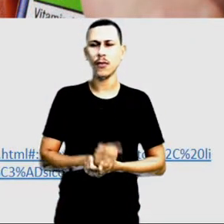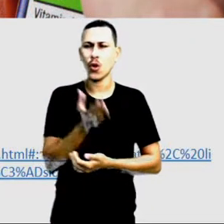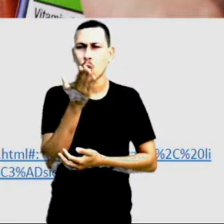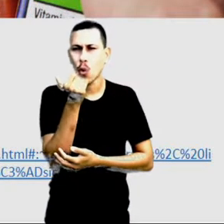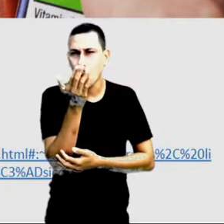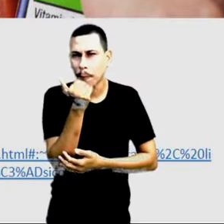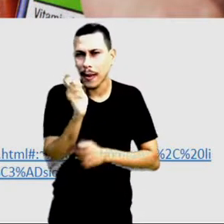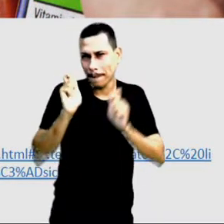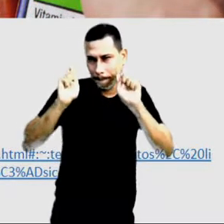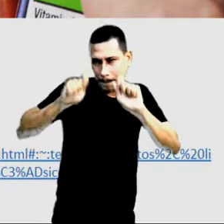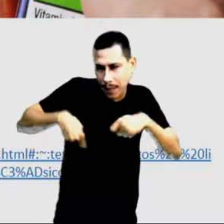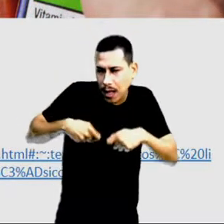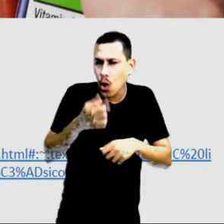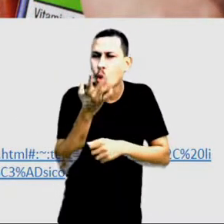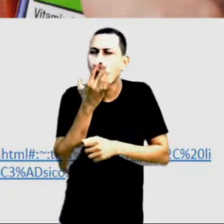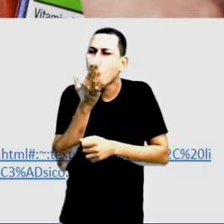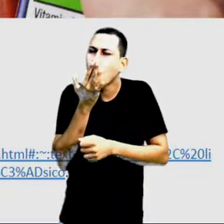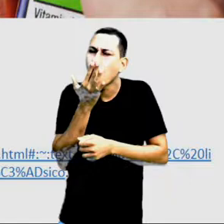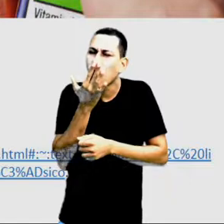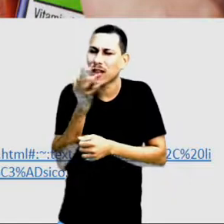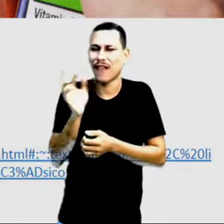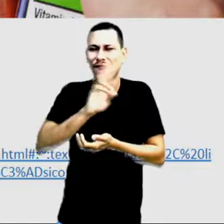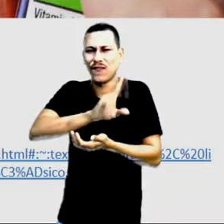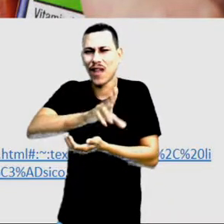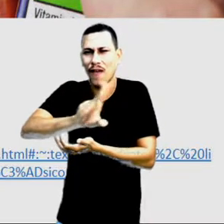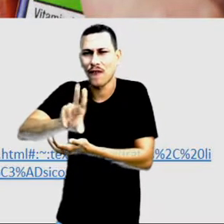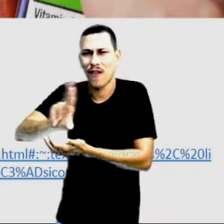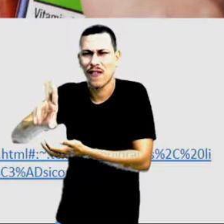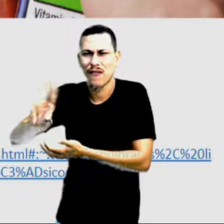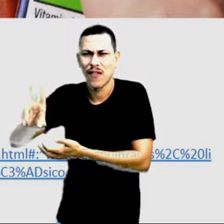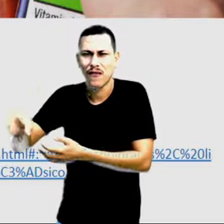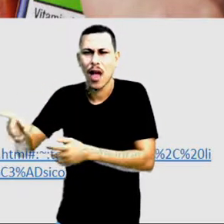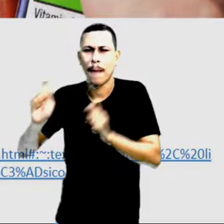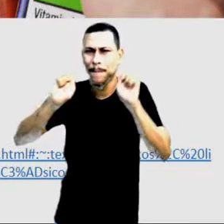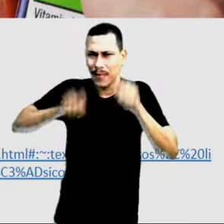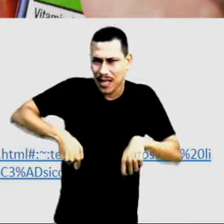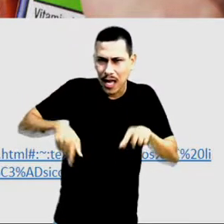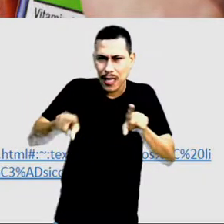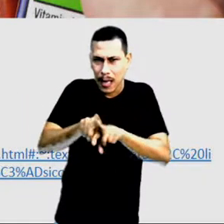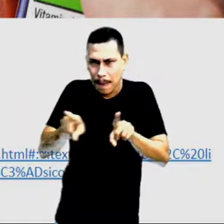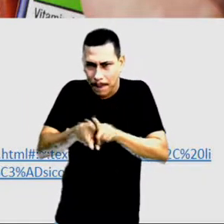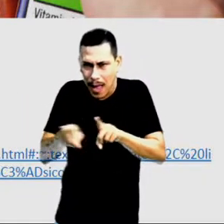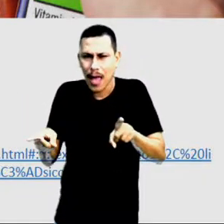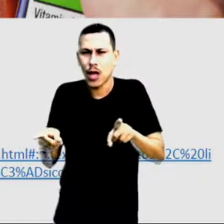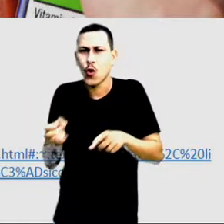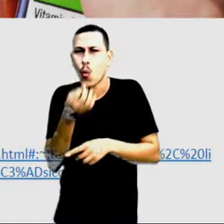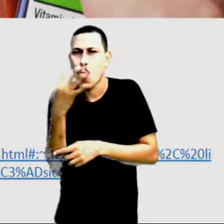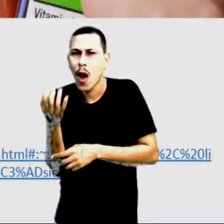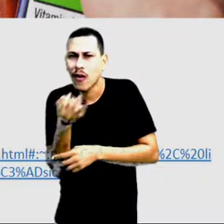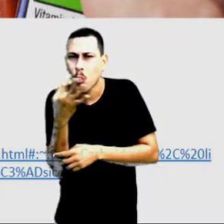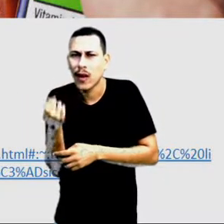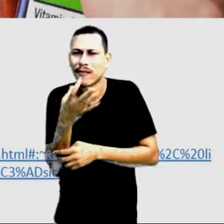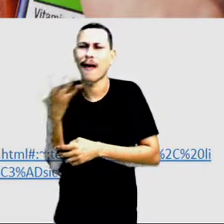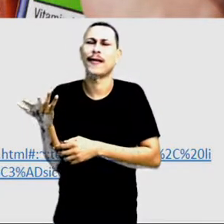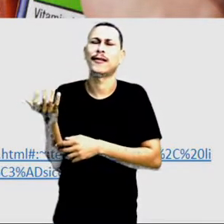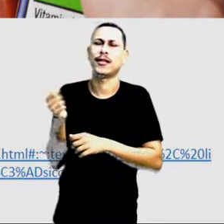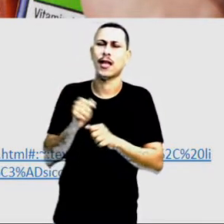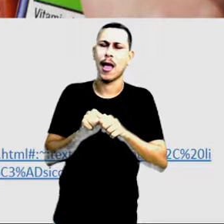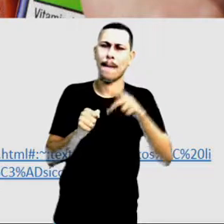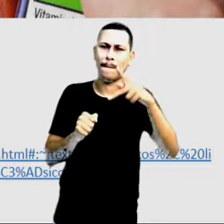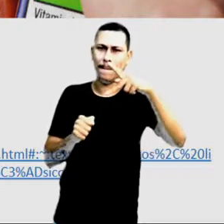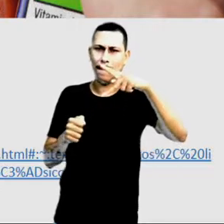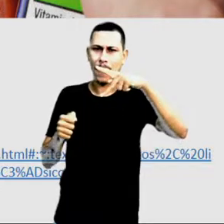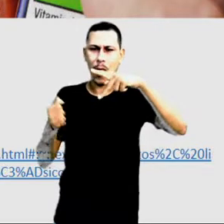tem que ser colorida e ter proporções adequadas de carboidratos, de proteínas, de